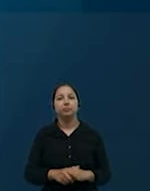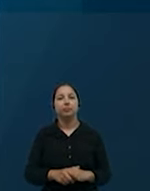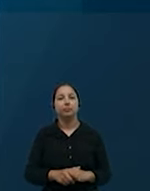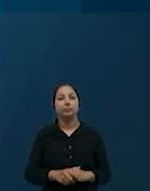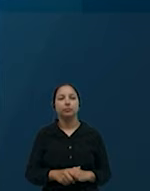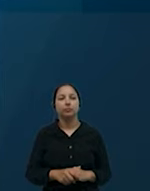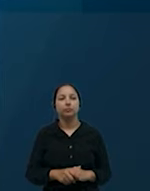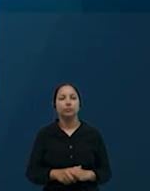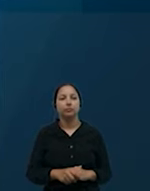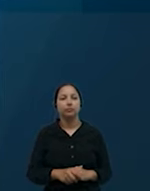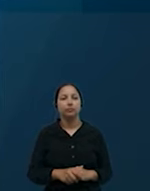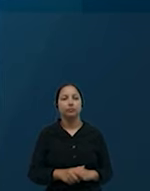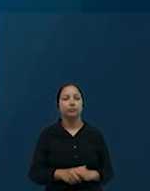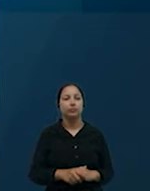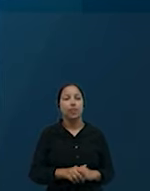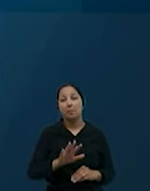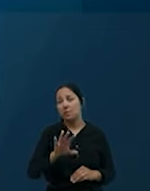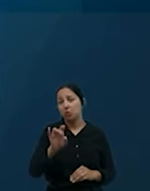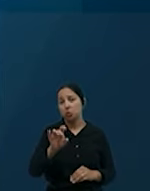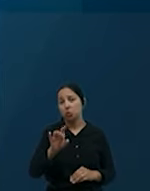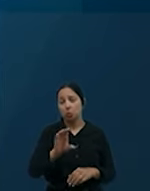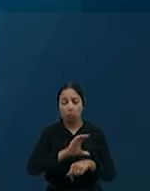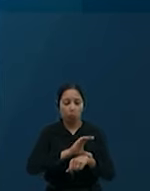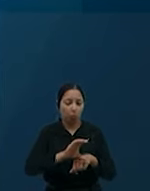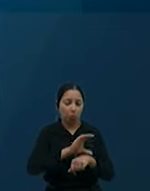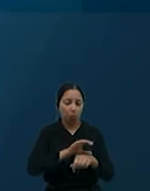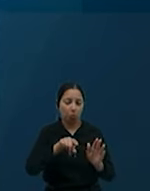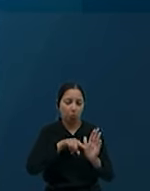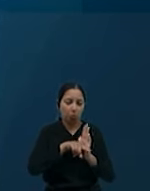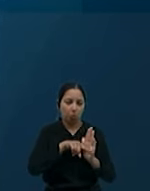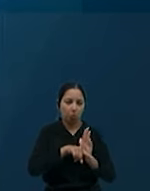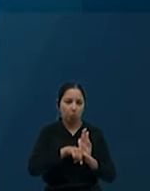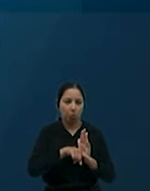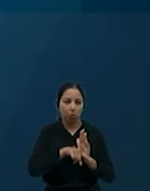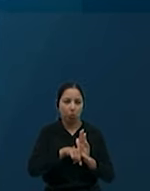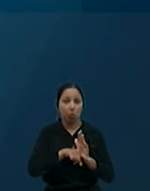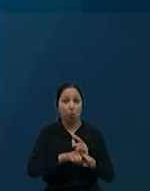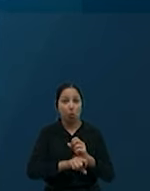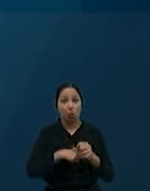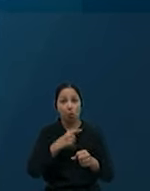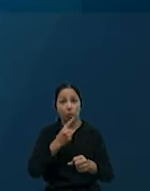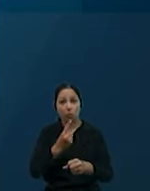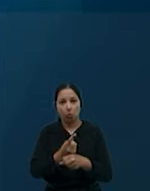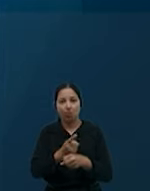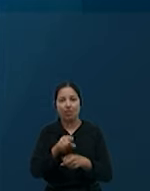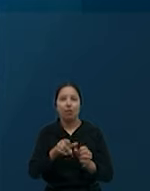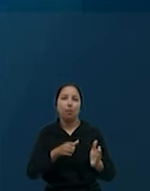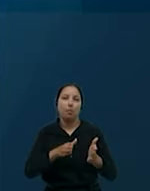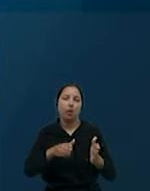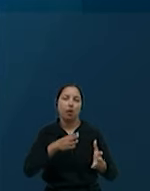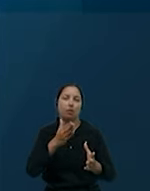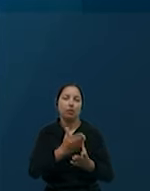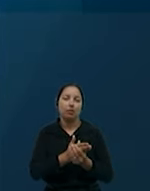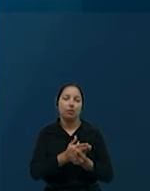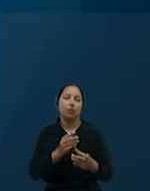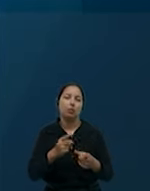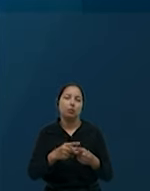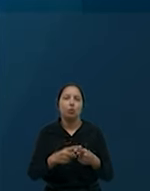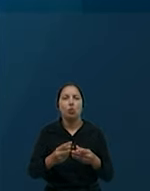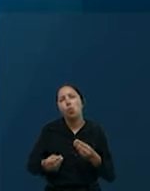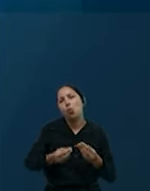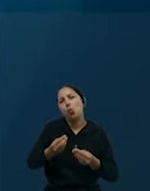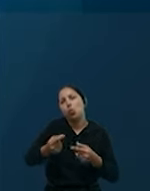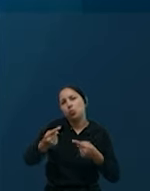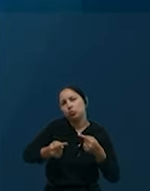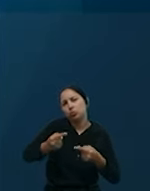ângulo constitucional e dizendo que esse primeiro ano, na verdade, era um prazo processual, porque tinha aquela questão, olha, como é que vai se discutir prescrição